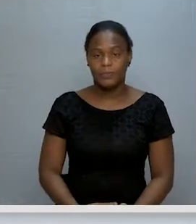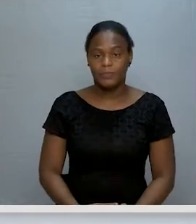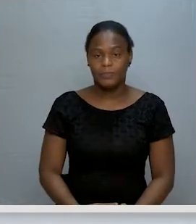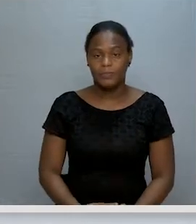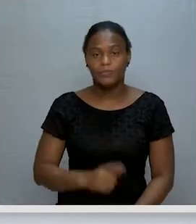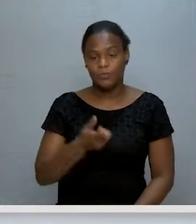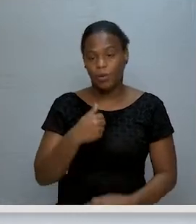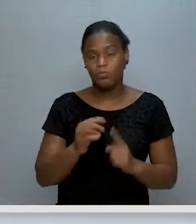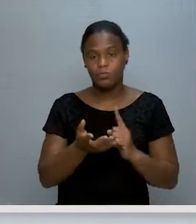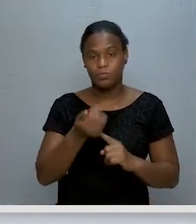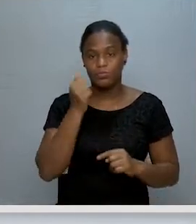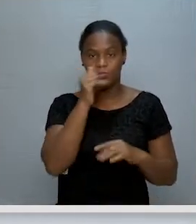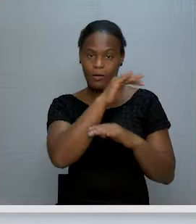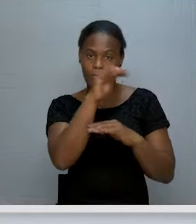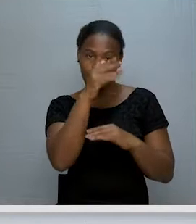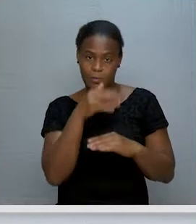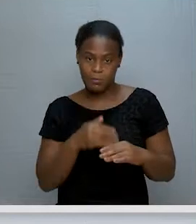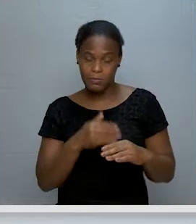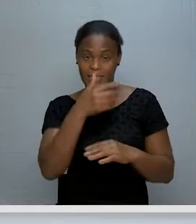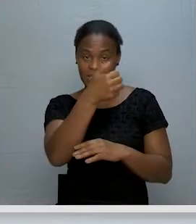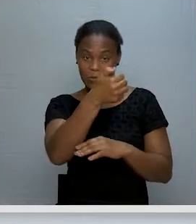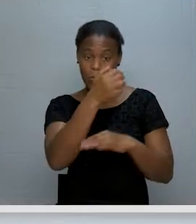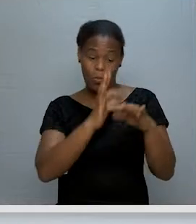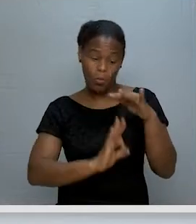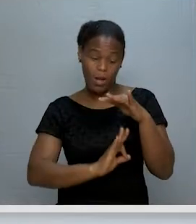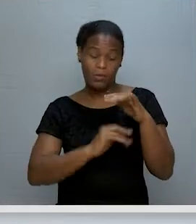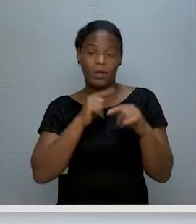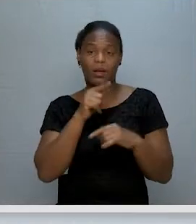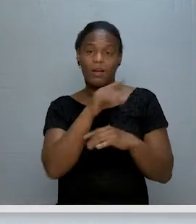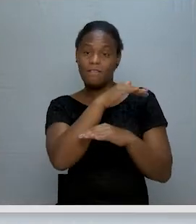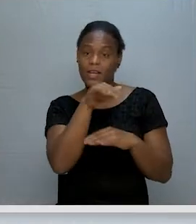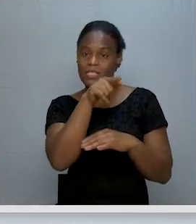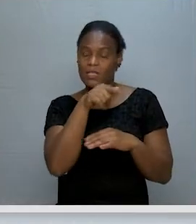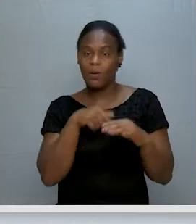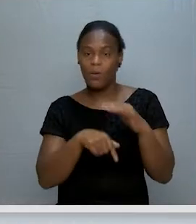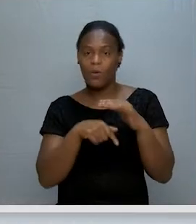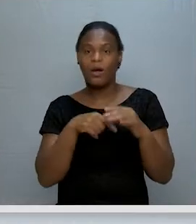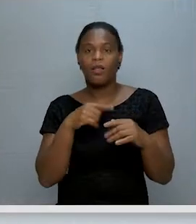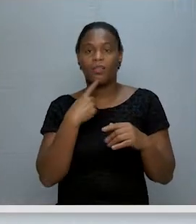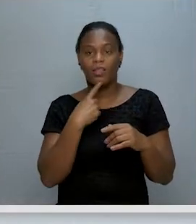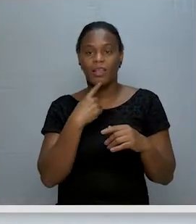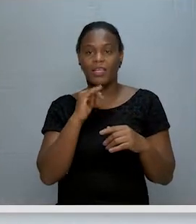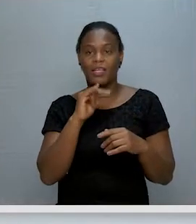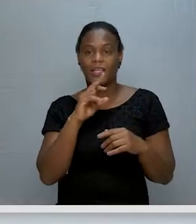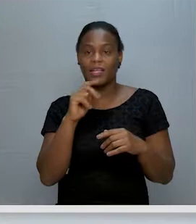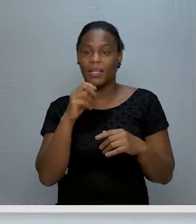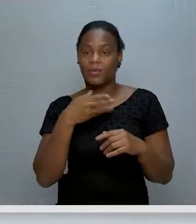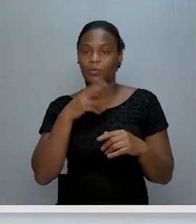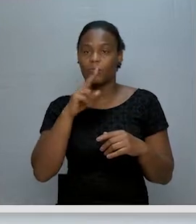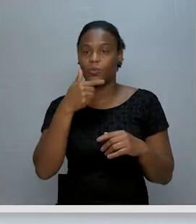a 4. Obtemos a fração 5/4, que é a nossa fração